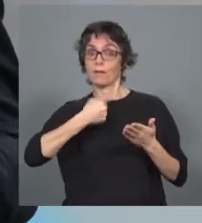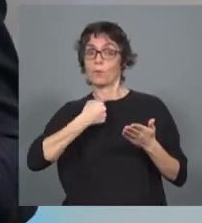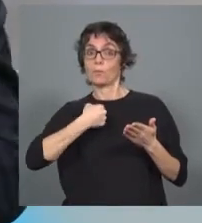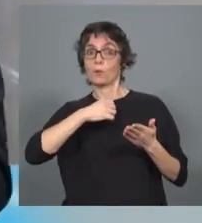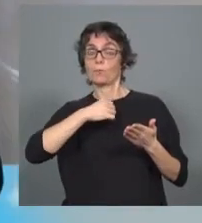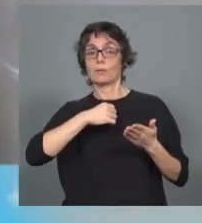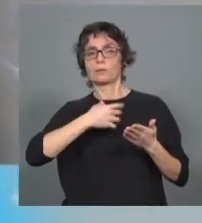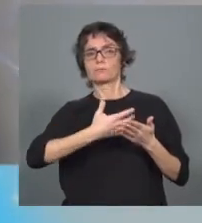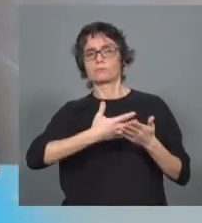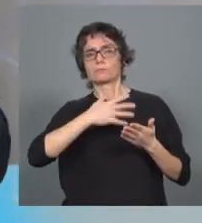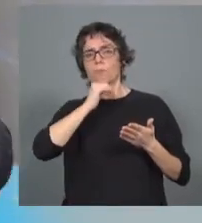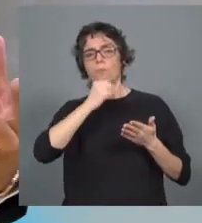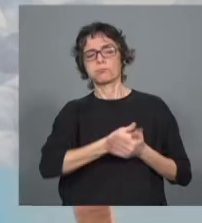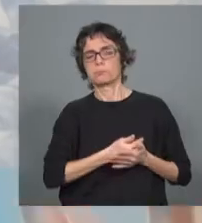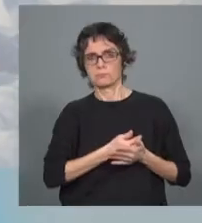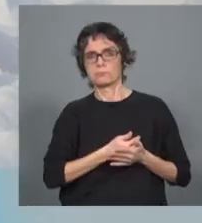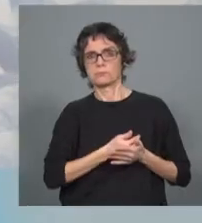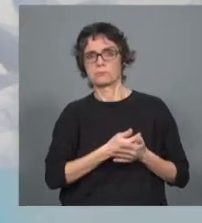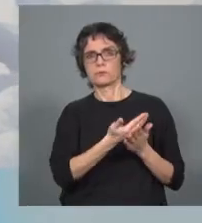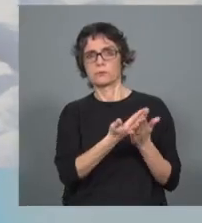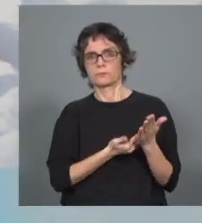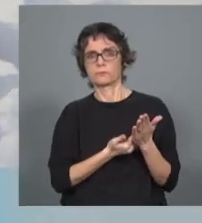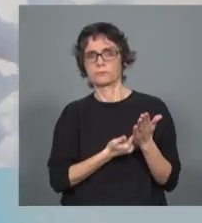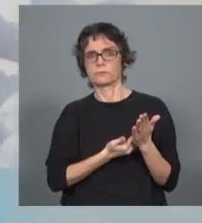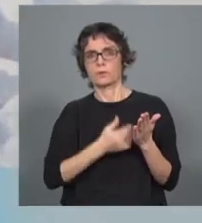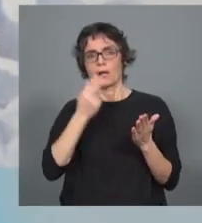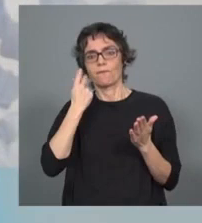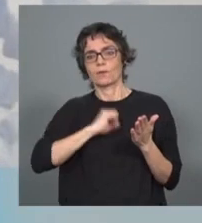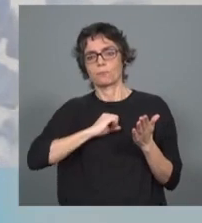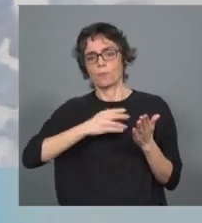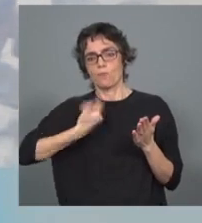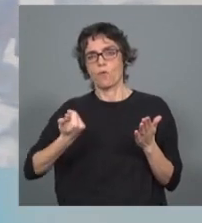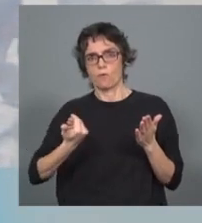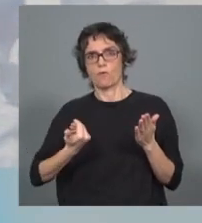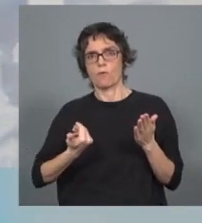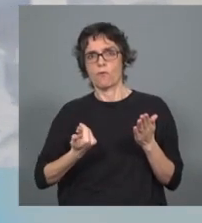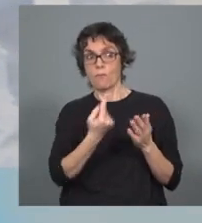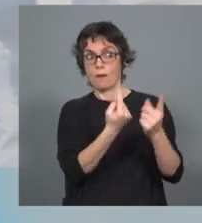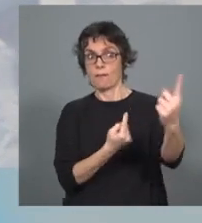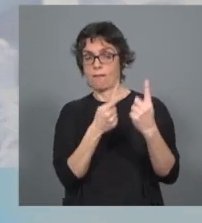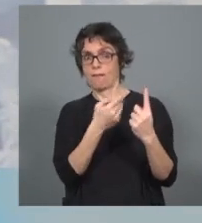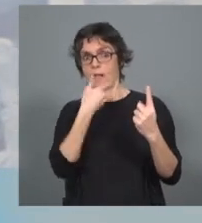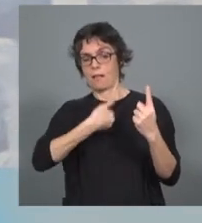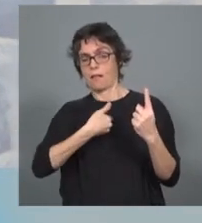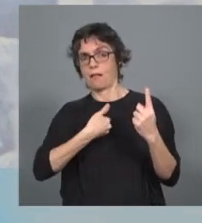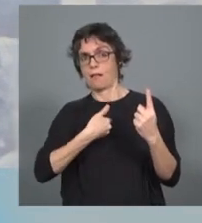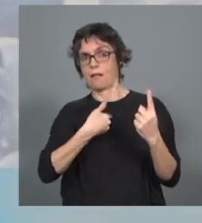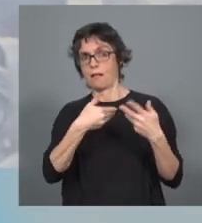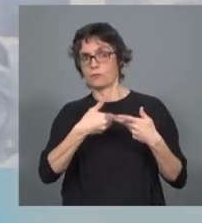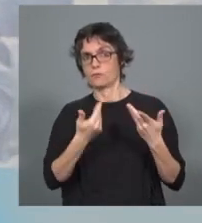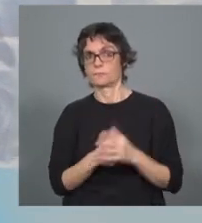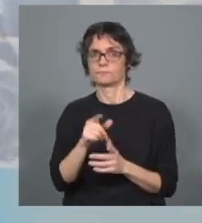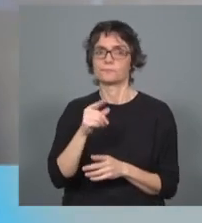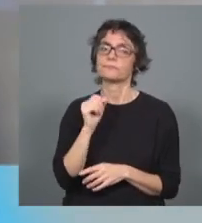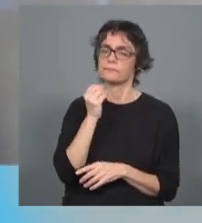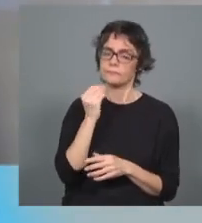que é um assunto completamente diferente. Um assunto social, portanto. Exatamente. Jurídico. Que a lei não o proteja de facto e não leva a isso. Exatamente. Professor José Lobo Moutinho, muito obrigado